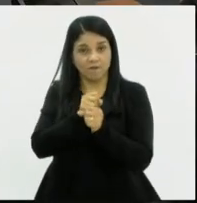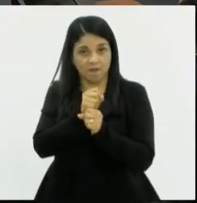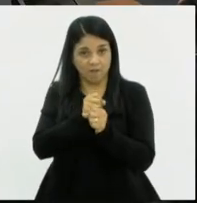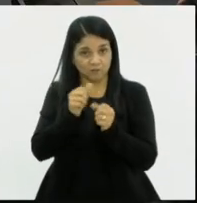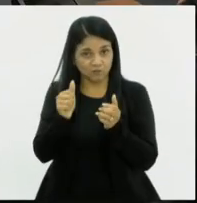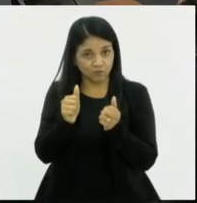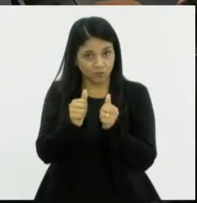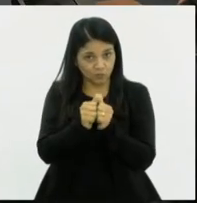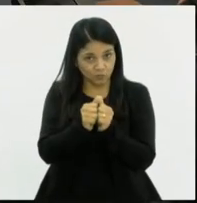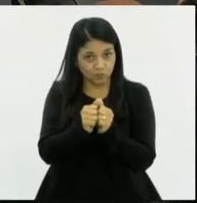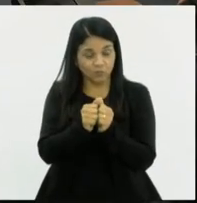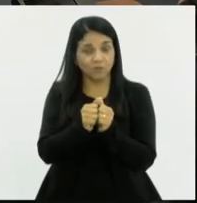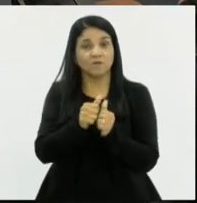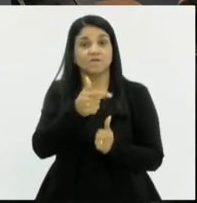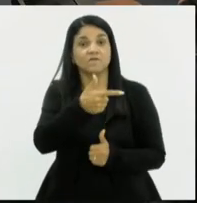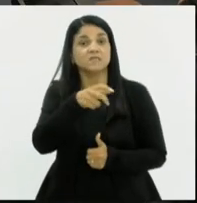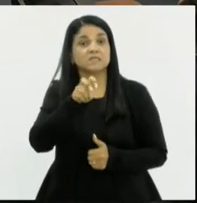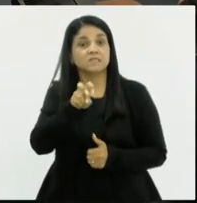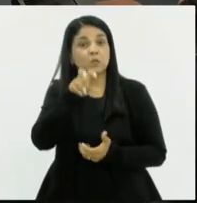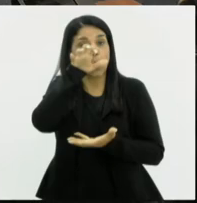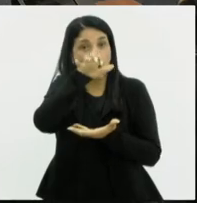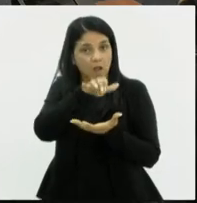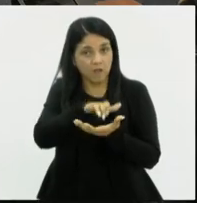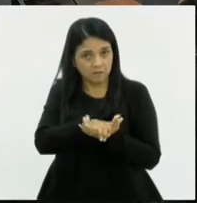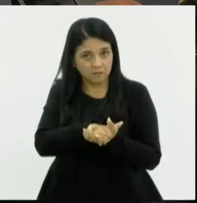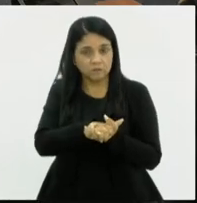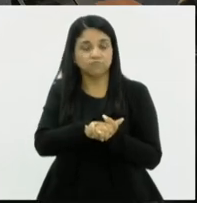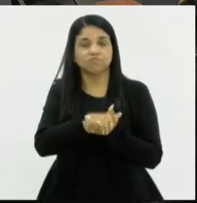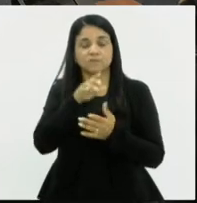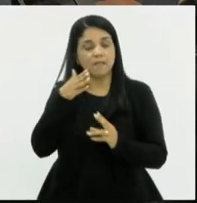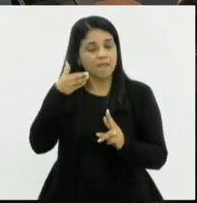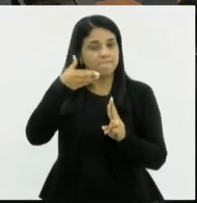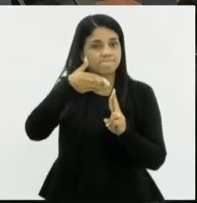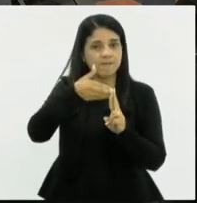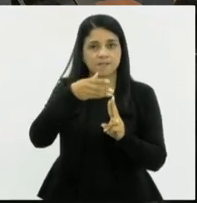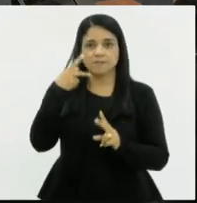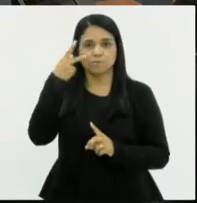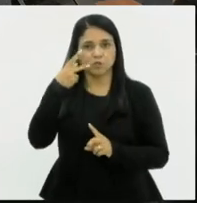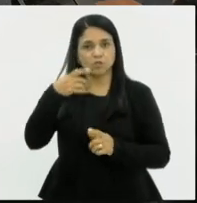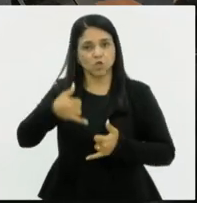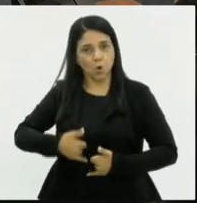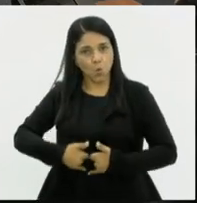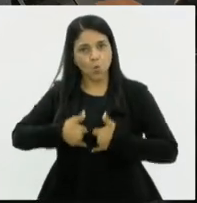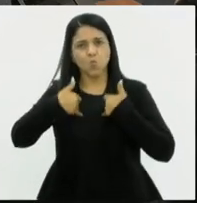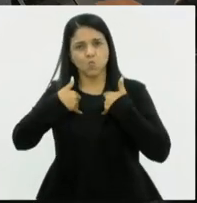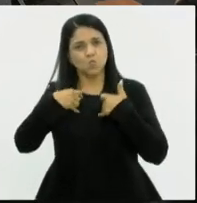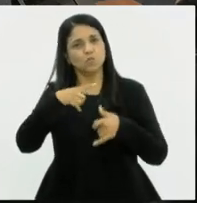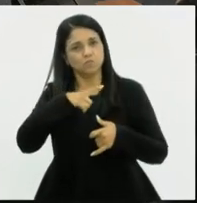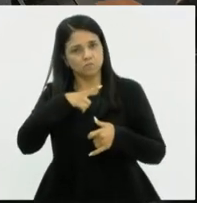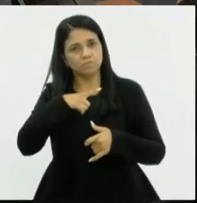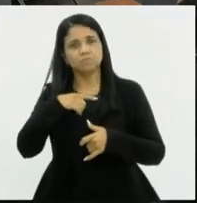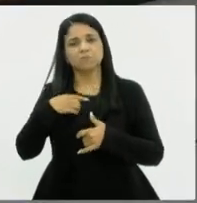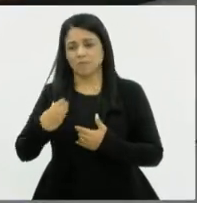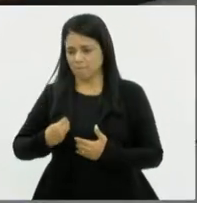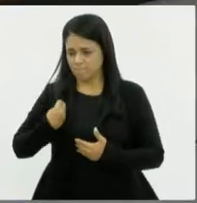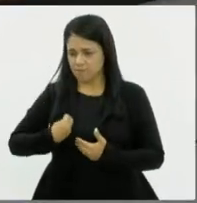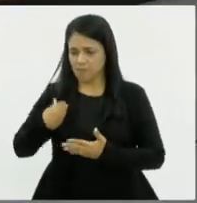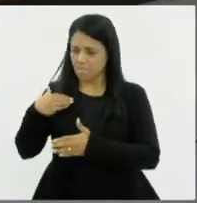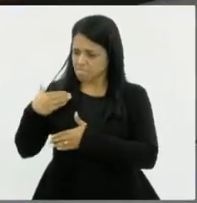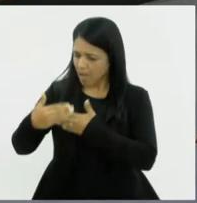é uma referência na política para mim, qual eu tenho muito orgulho, né, de você, da gente ter construído nossa vida